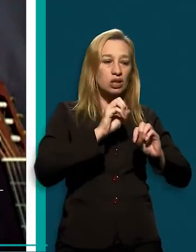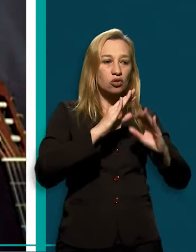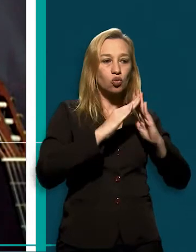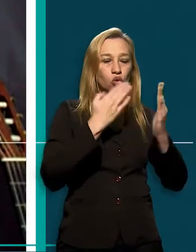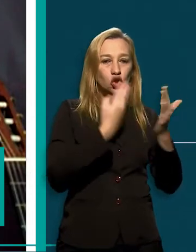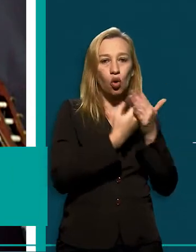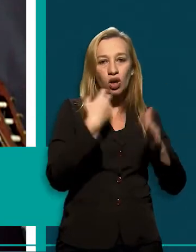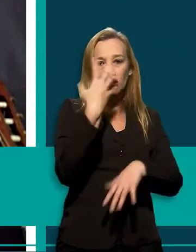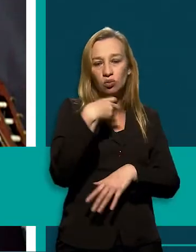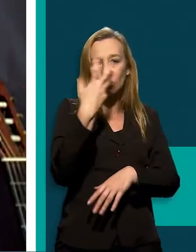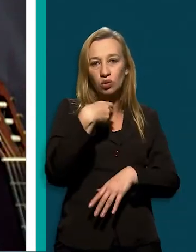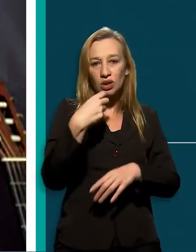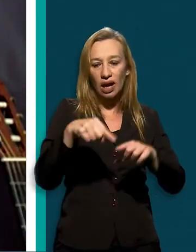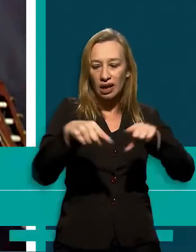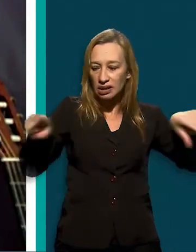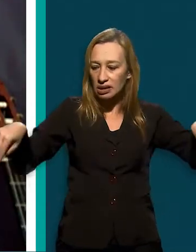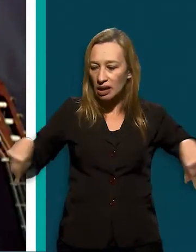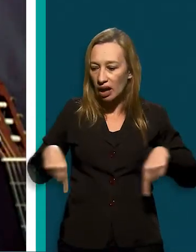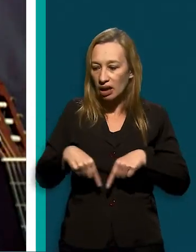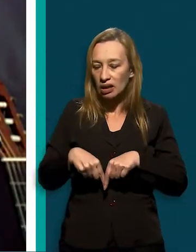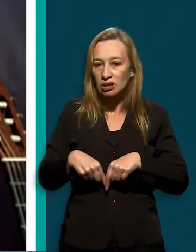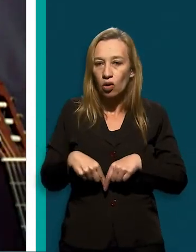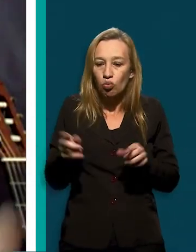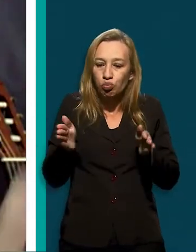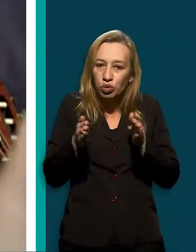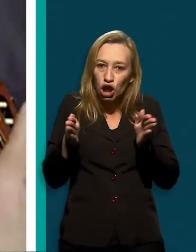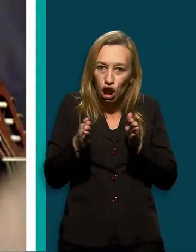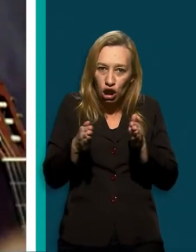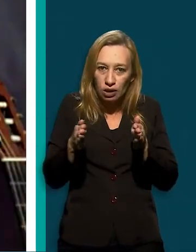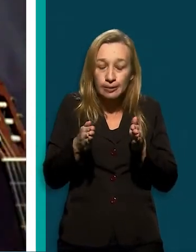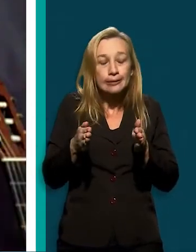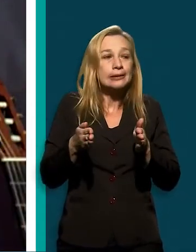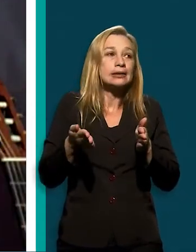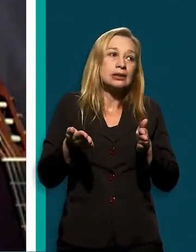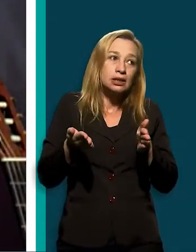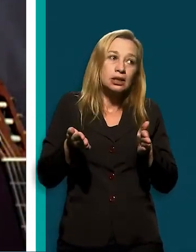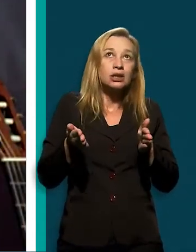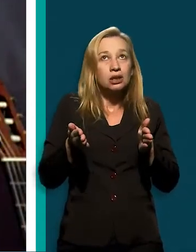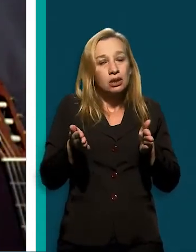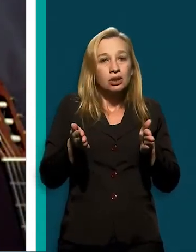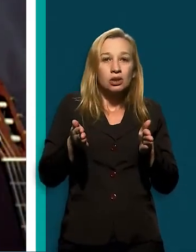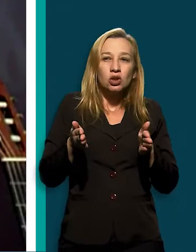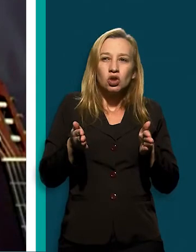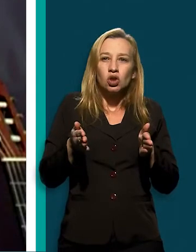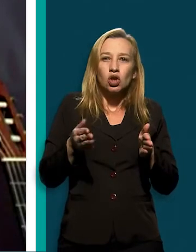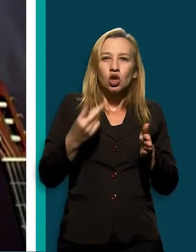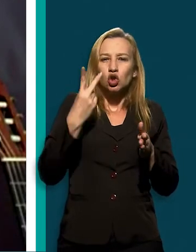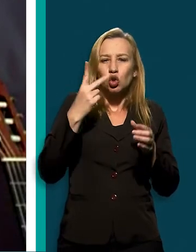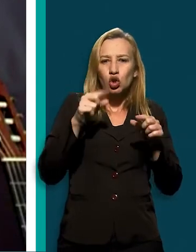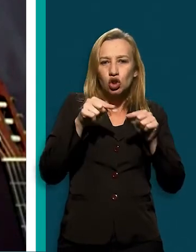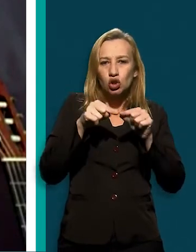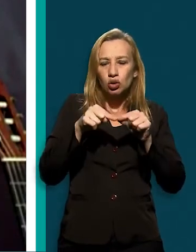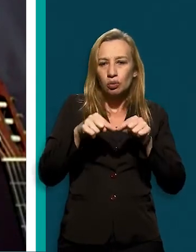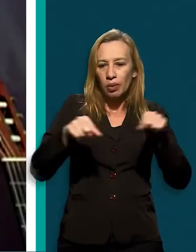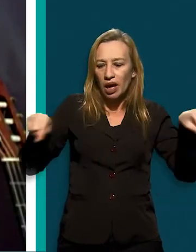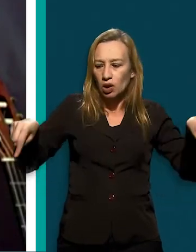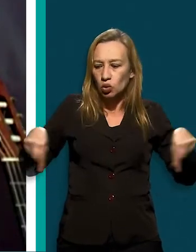exemplo, eu dou aula numa escola de música onde as salas são pequenas, assim, né? Um espaço mais ou menos